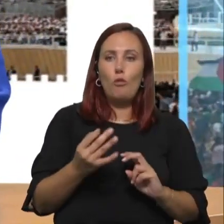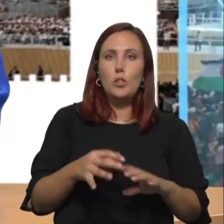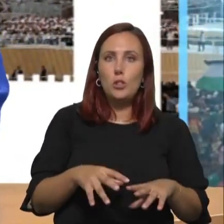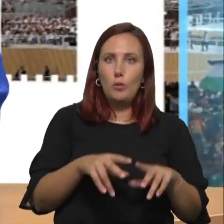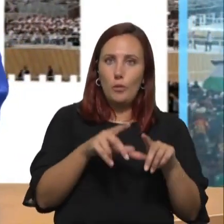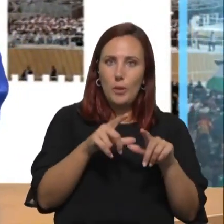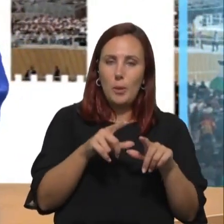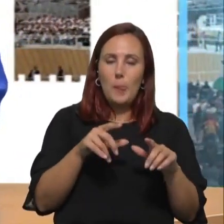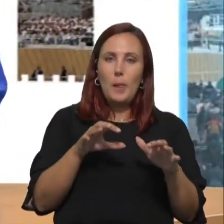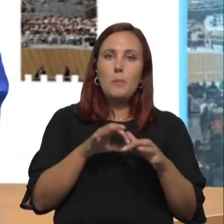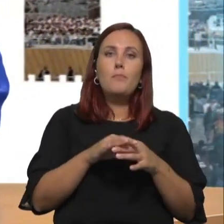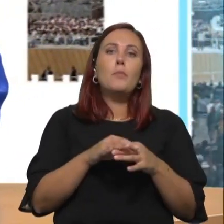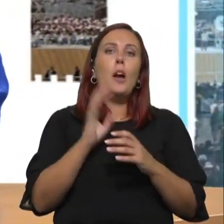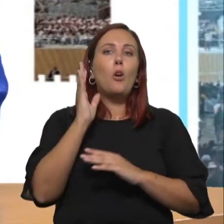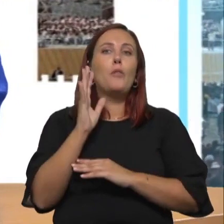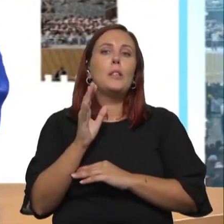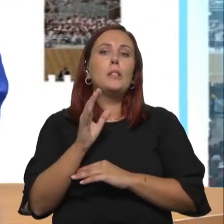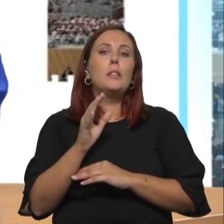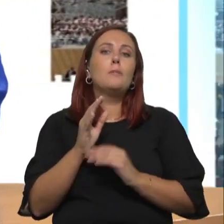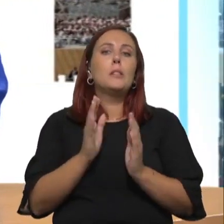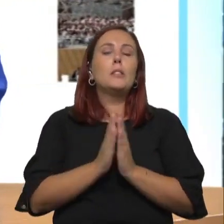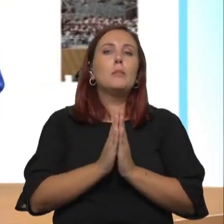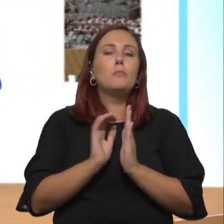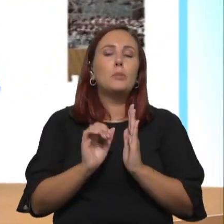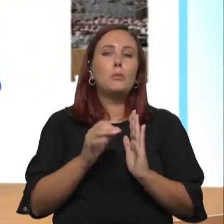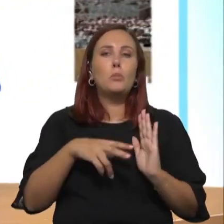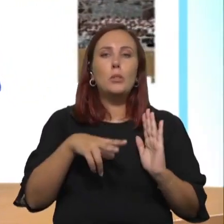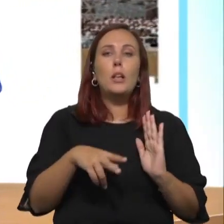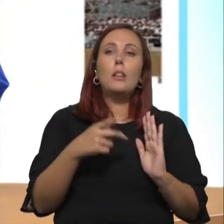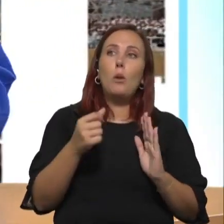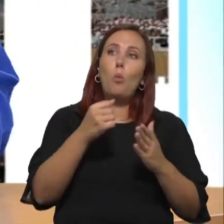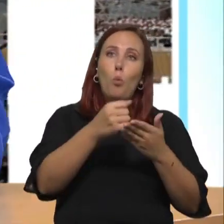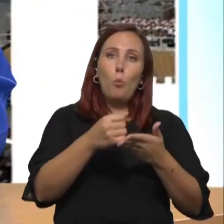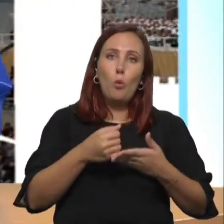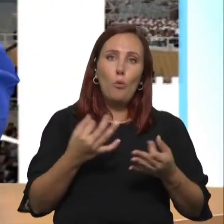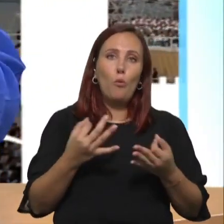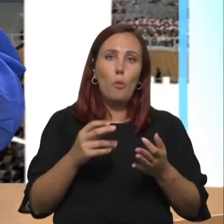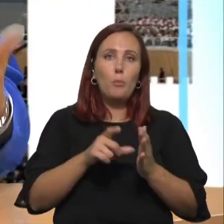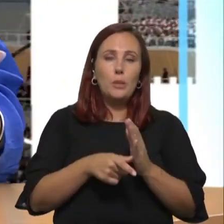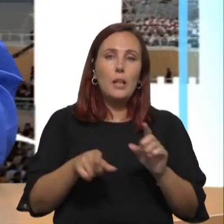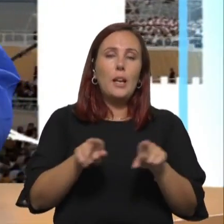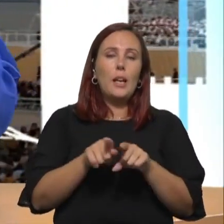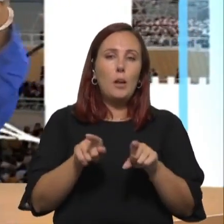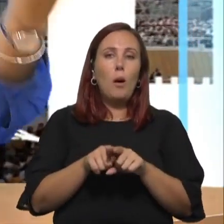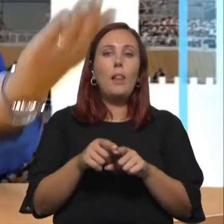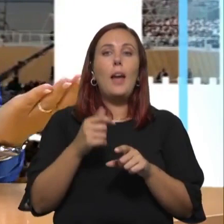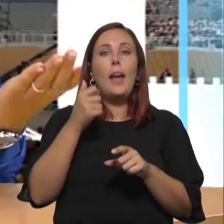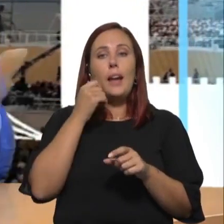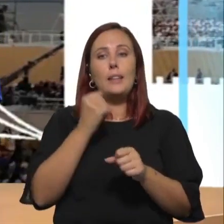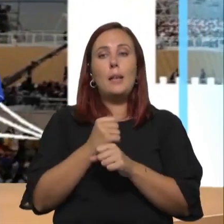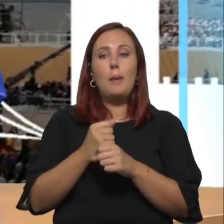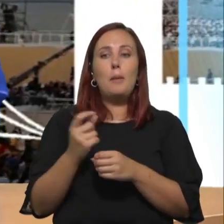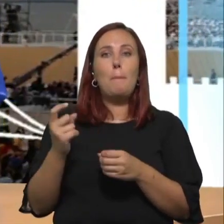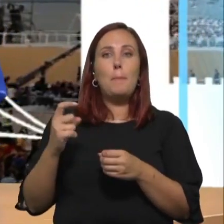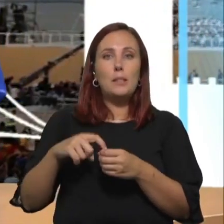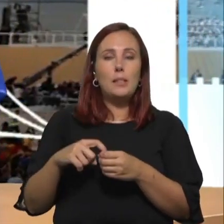à Conferência Episcopal Portuguesa, e daí temos o apoio da própria Conferência neste projeto. Ela é, digamos, a grande parceira, a par